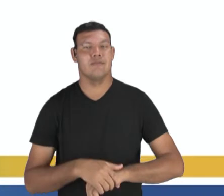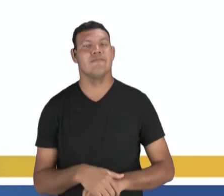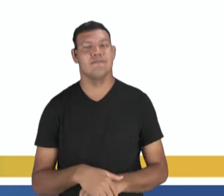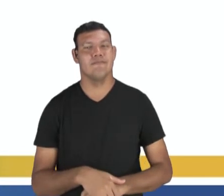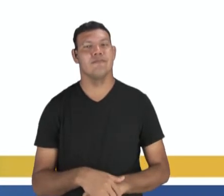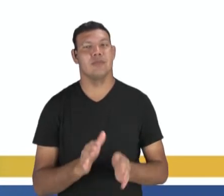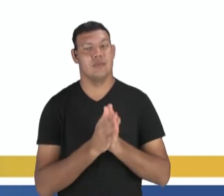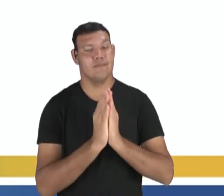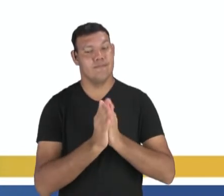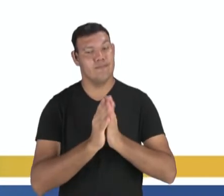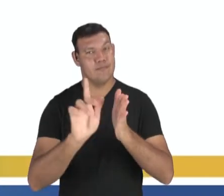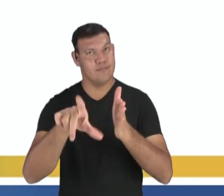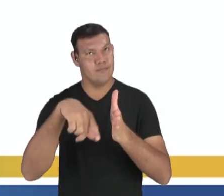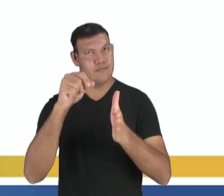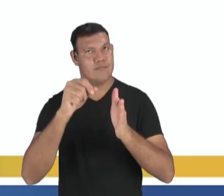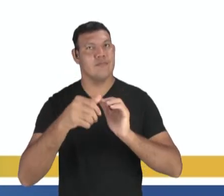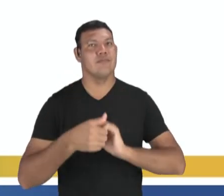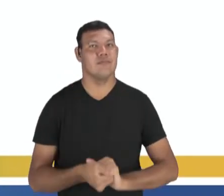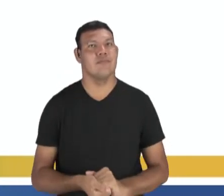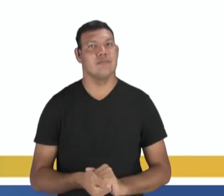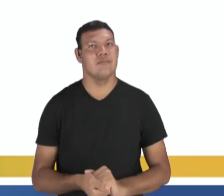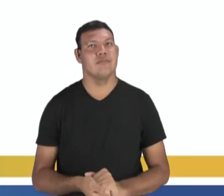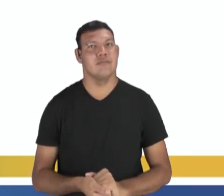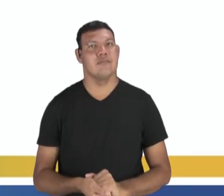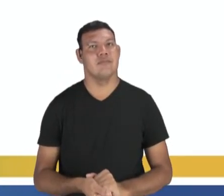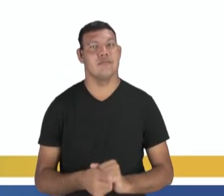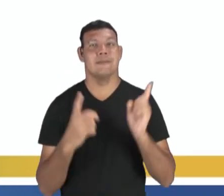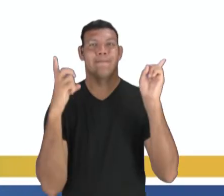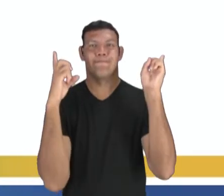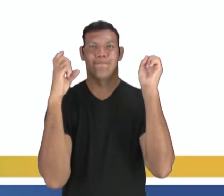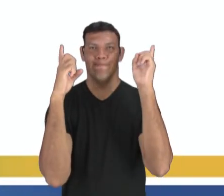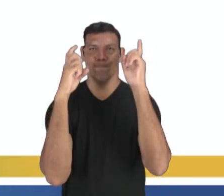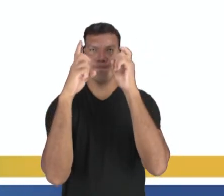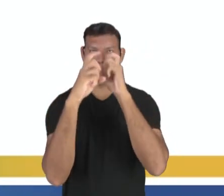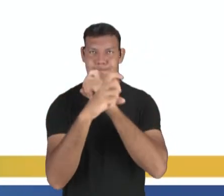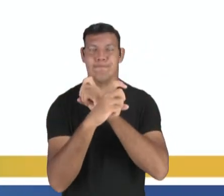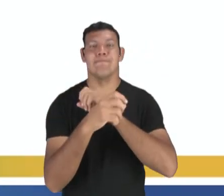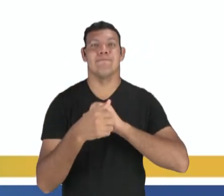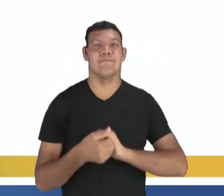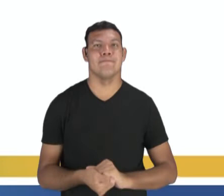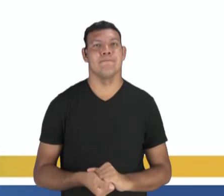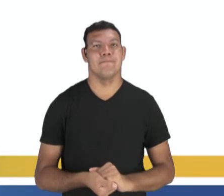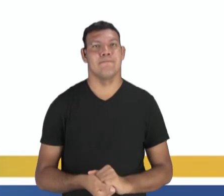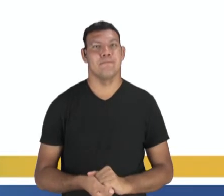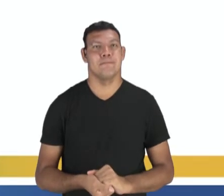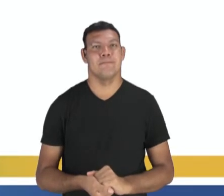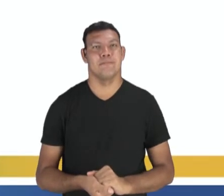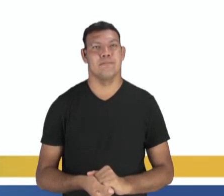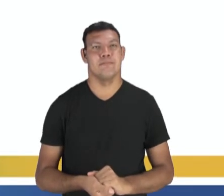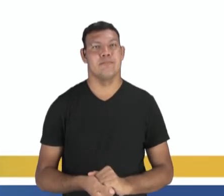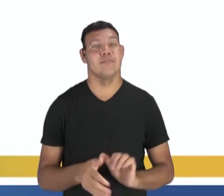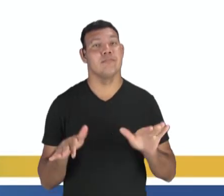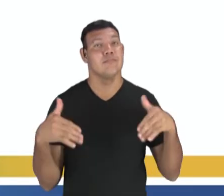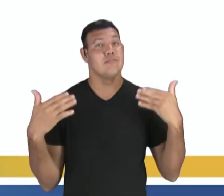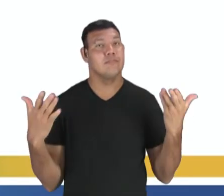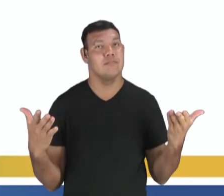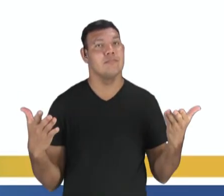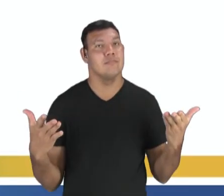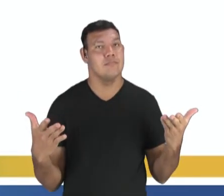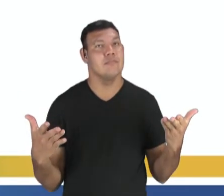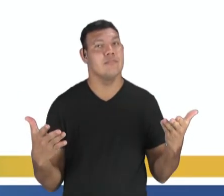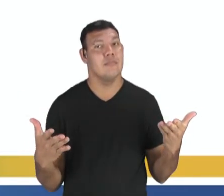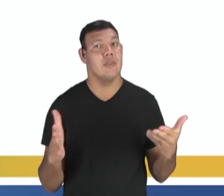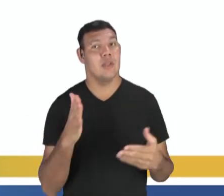dezenas da mega-sena é justamente pela dificuldade dessa última e nesse caso